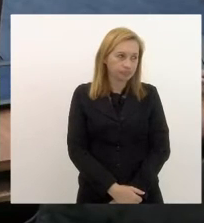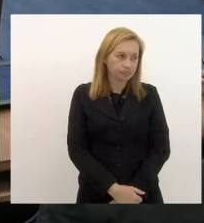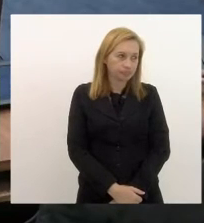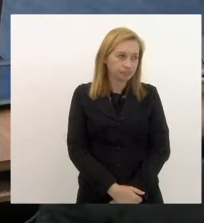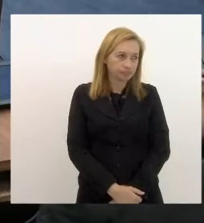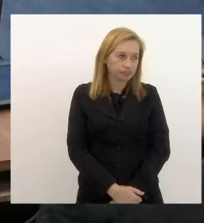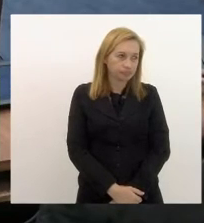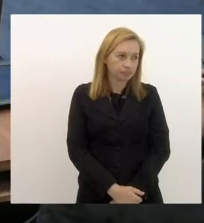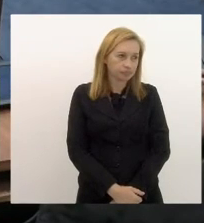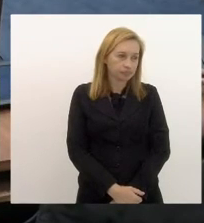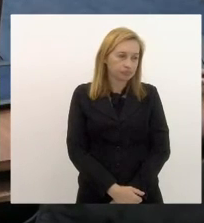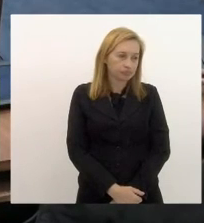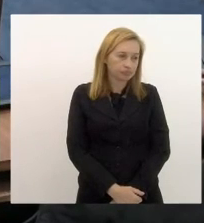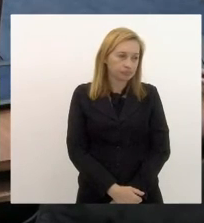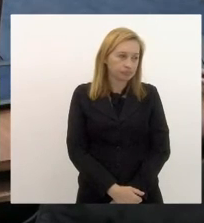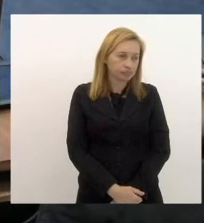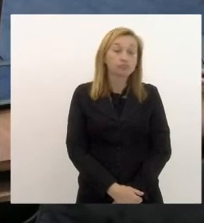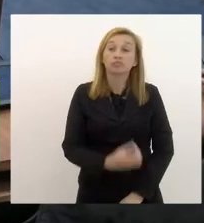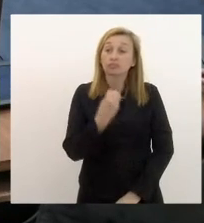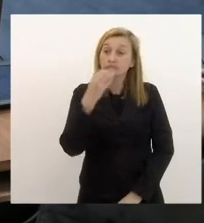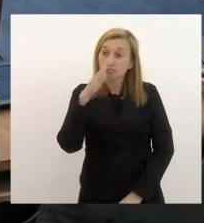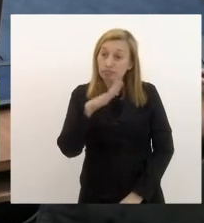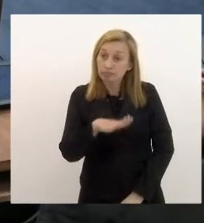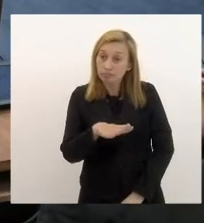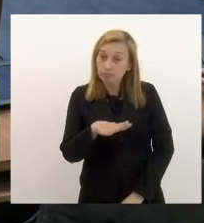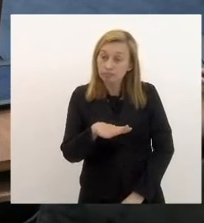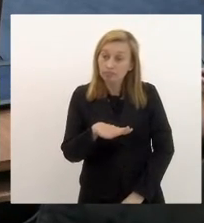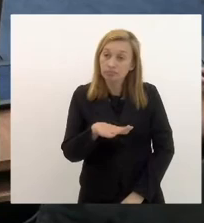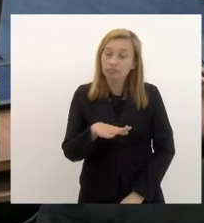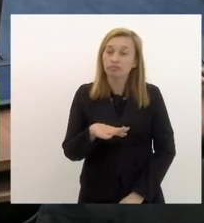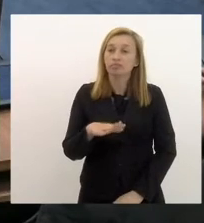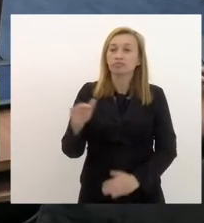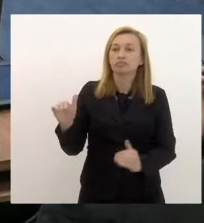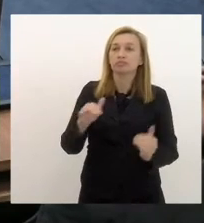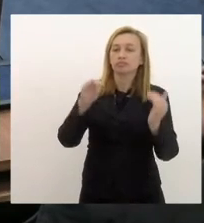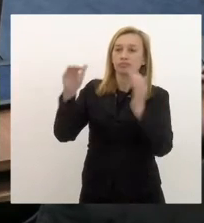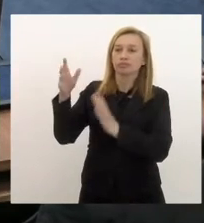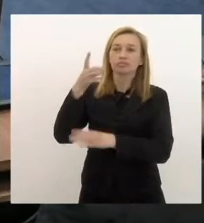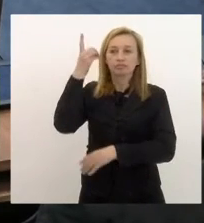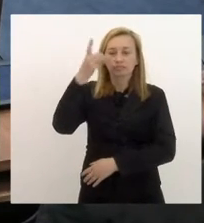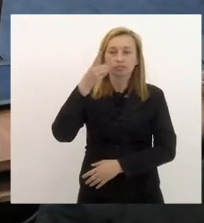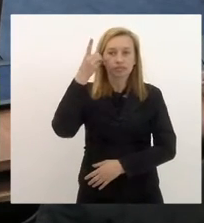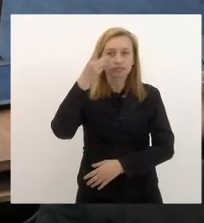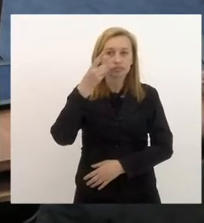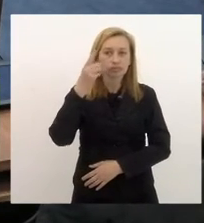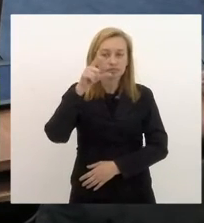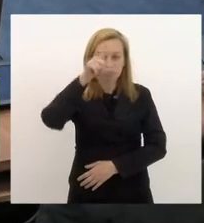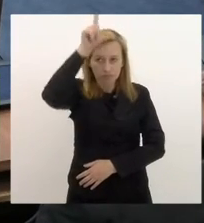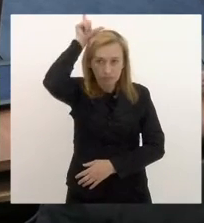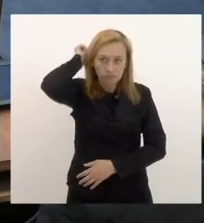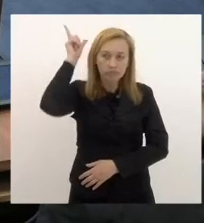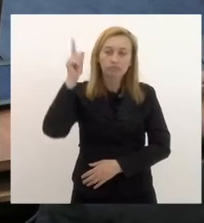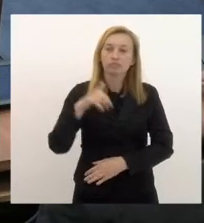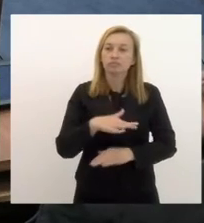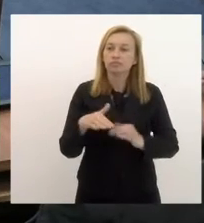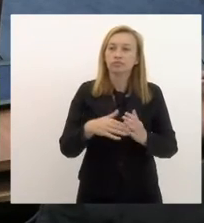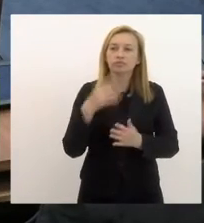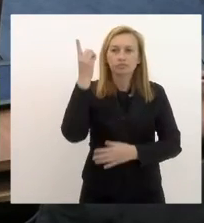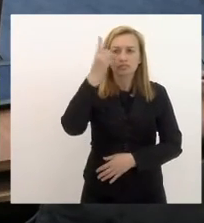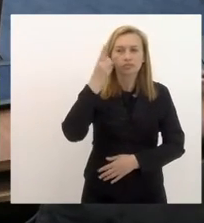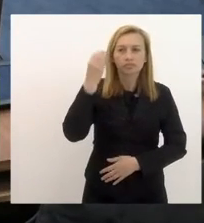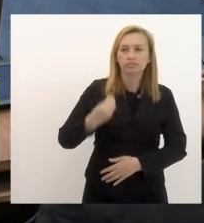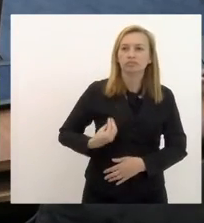eu abrir o salão tá aberto Boa tarde Francisco o senhor Deputado Luiz Paulo cientista senhoras deputadas e deputados